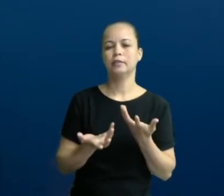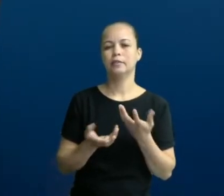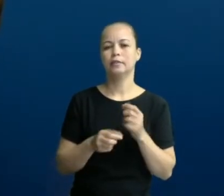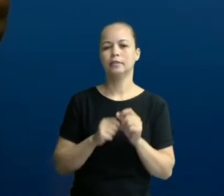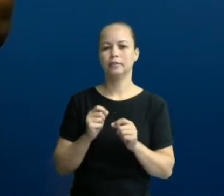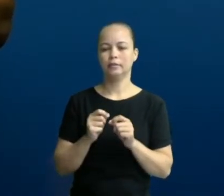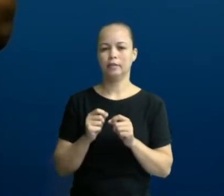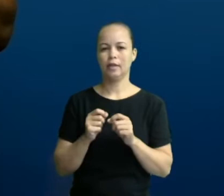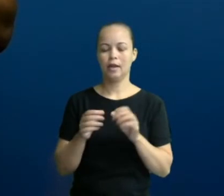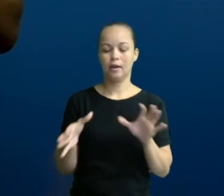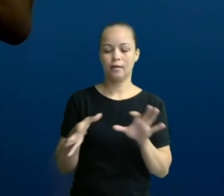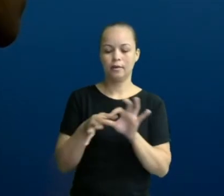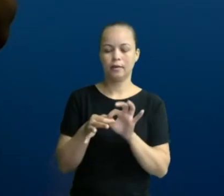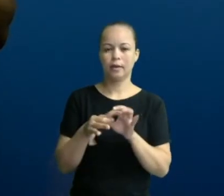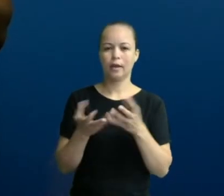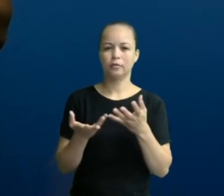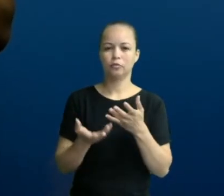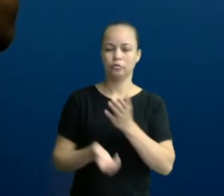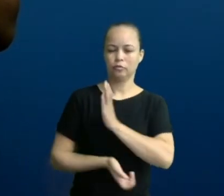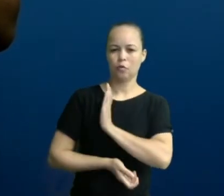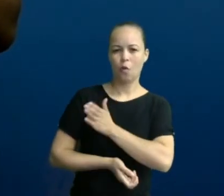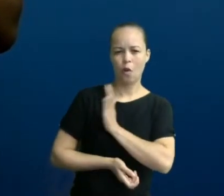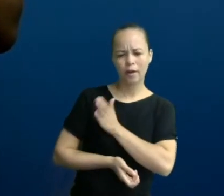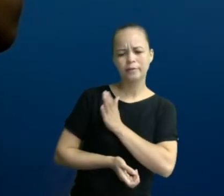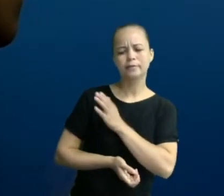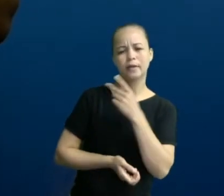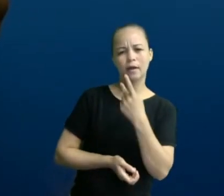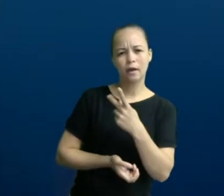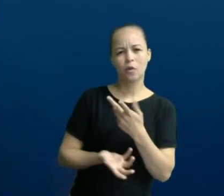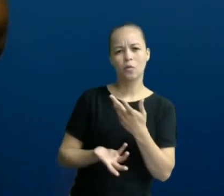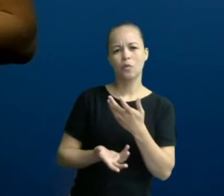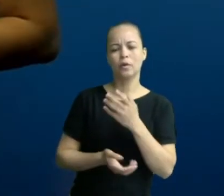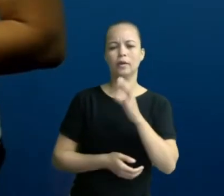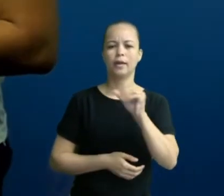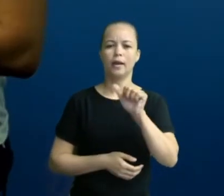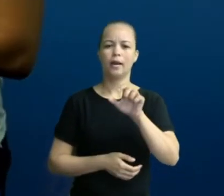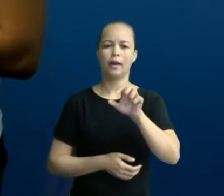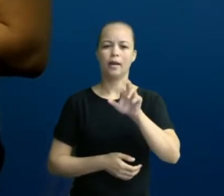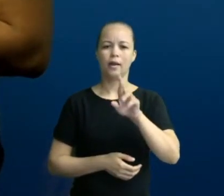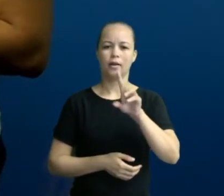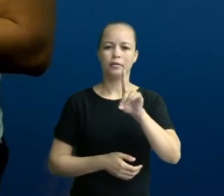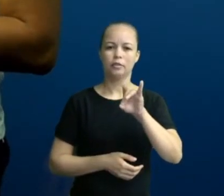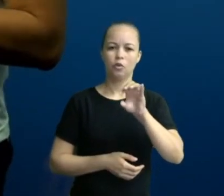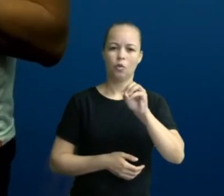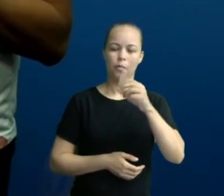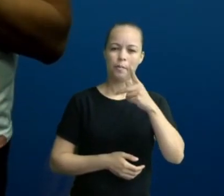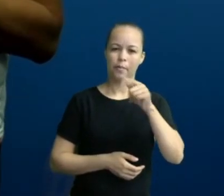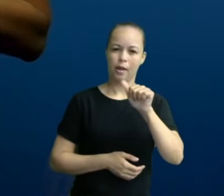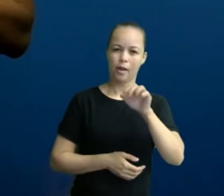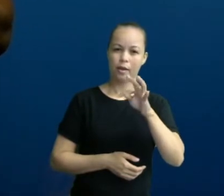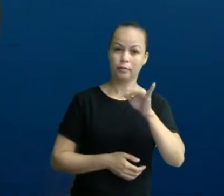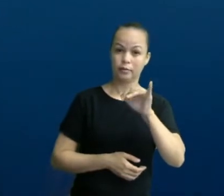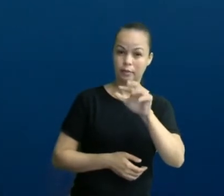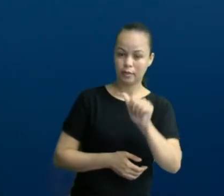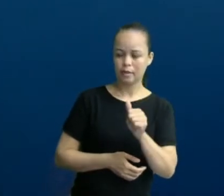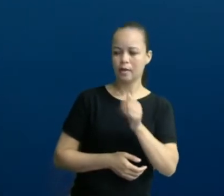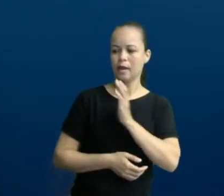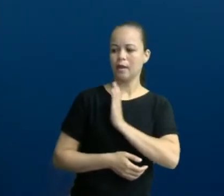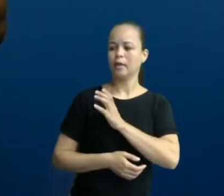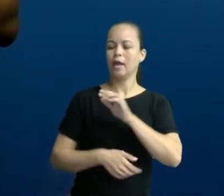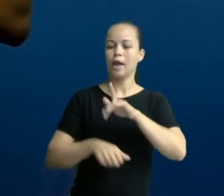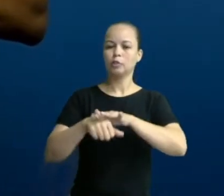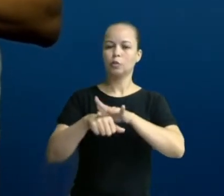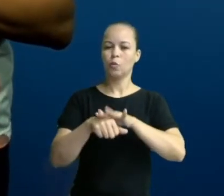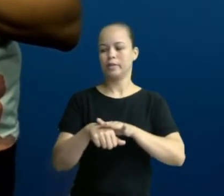tratamentos ligados a questões cardíacas, né? Principalmente cardiopatias, é a doença de Chagas, que é causada por um protozoário chamado